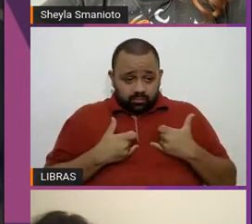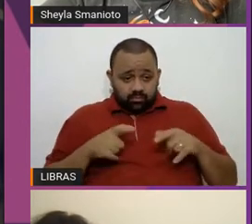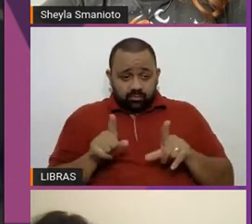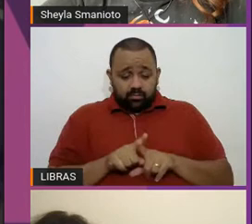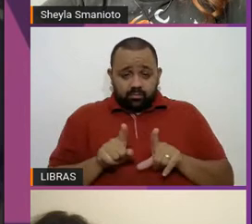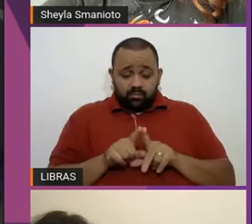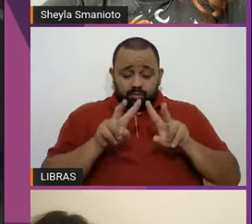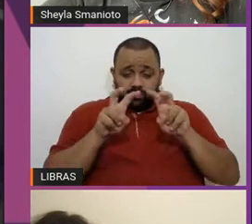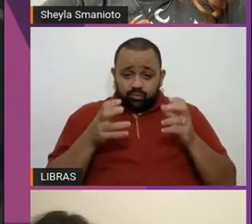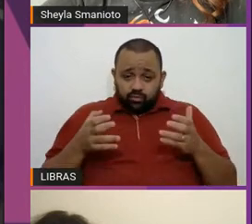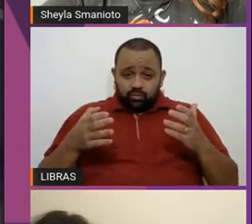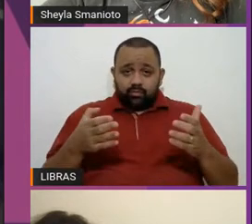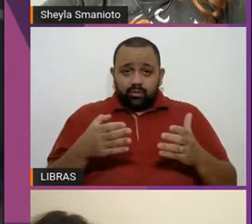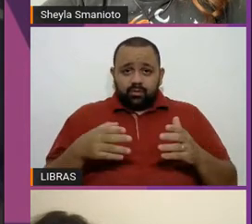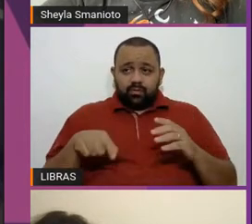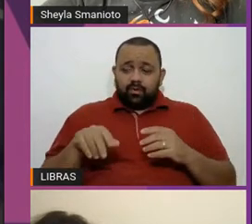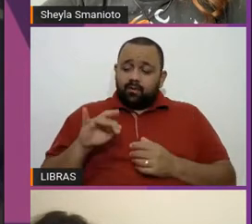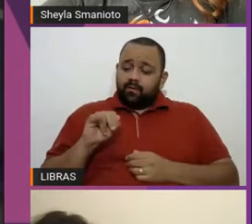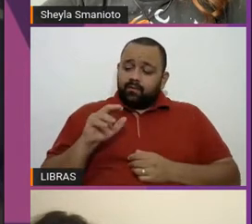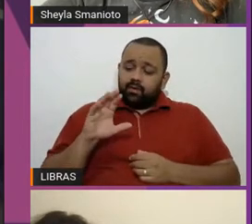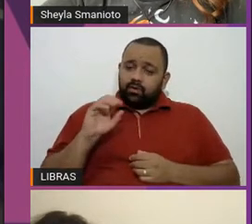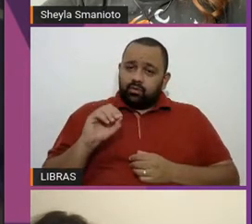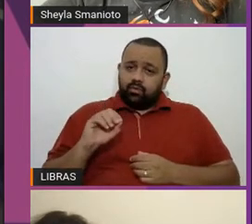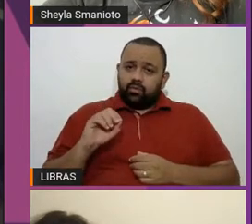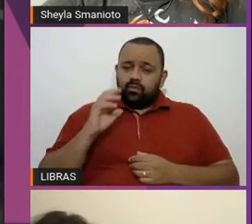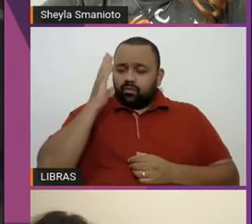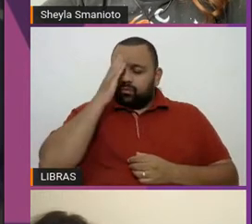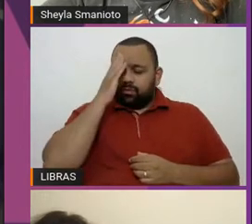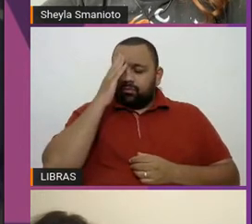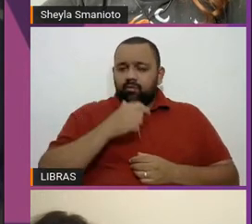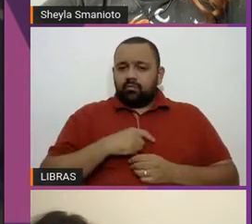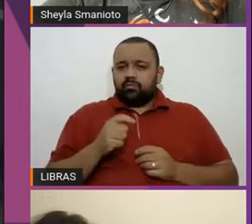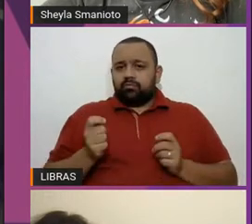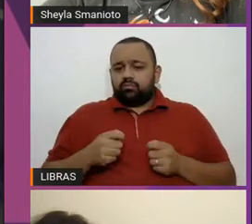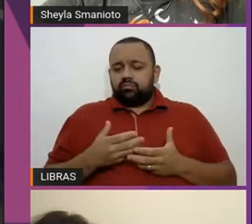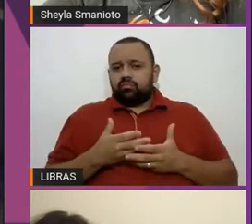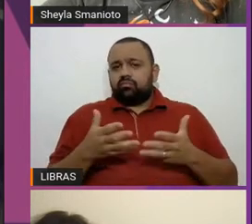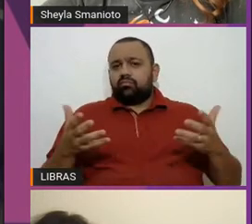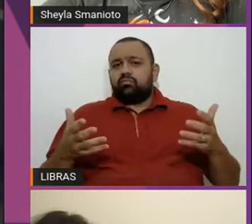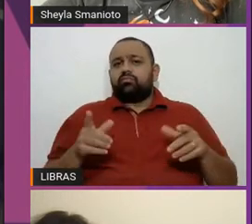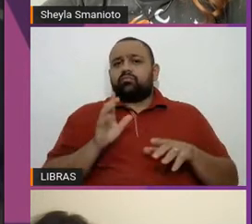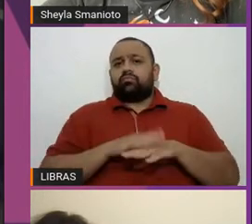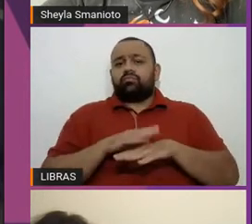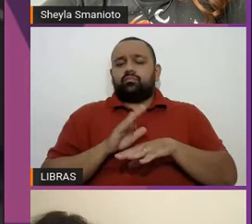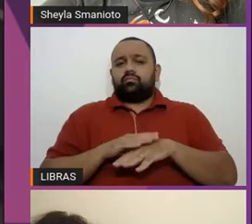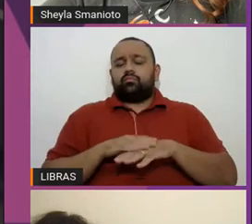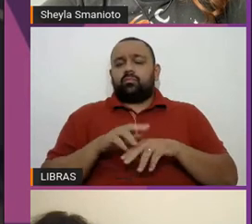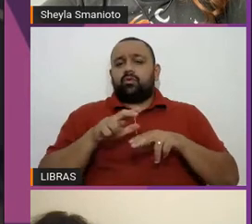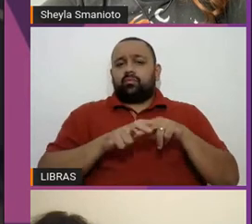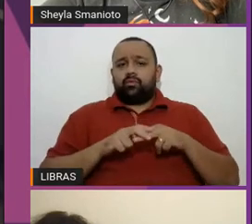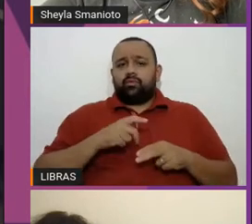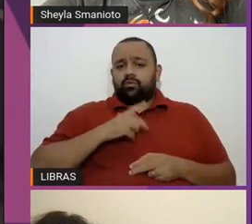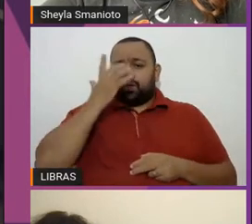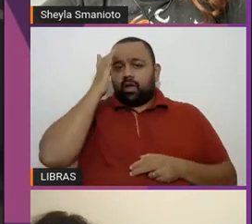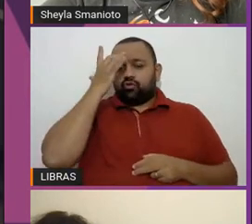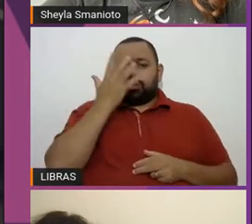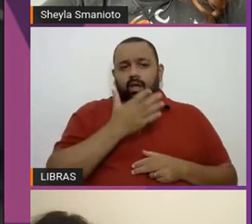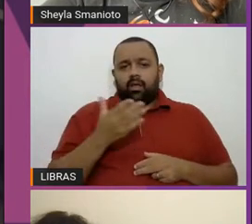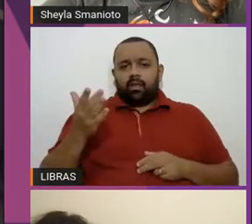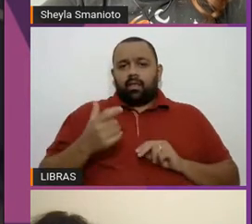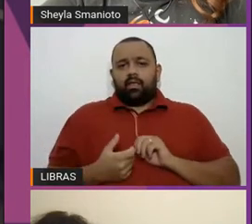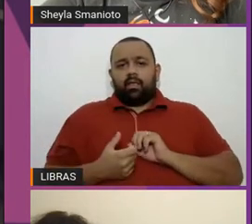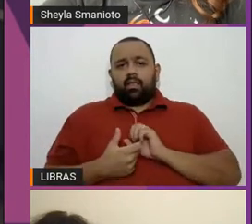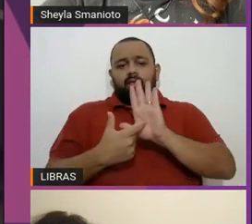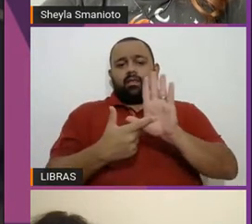bravo da shizuku mesmo então eu tô aqui eu tô levantando esse lado racional também